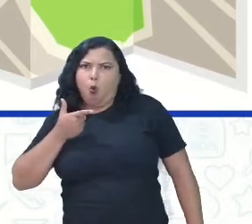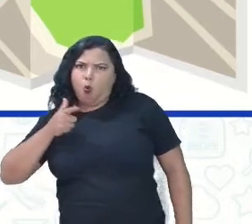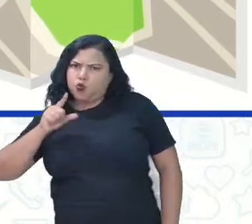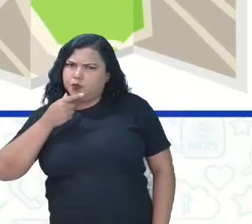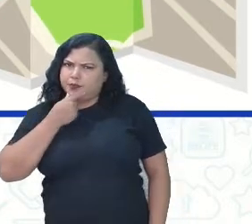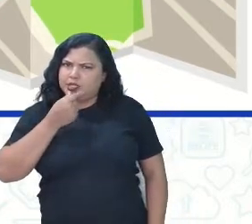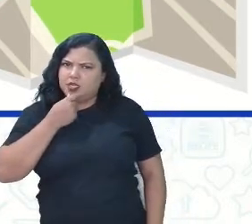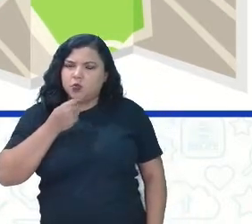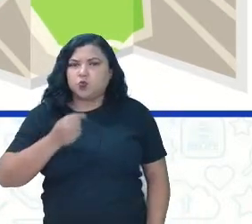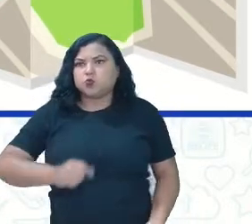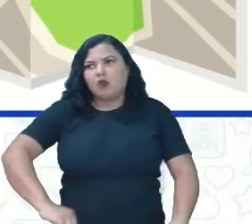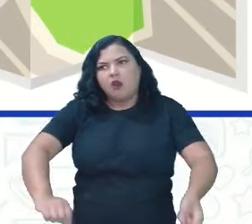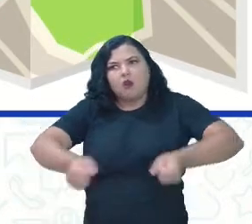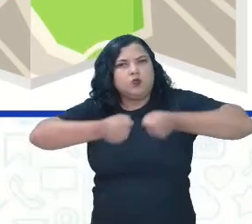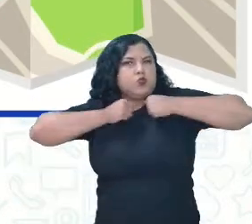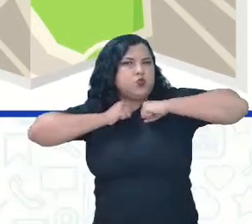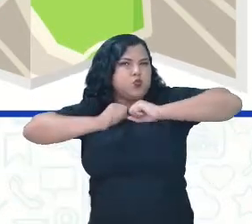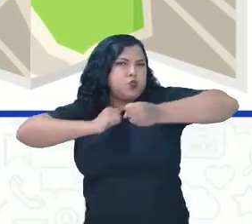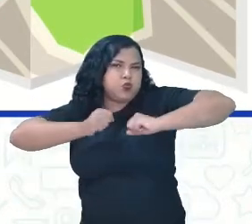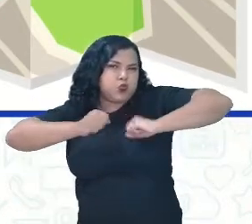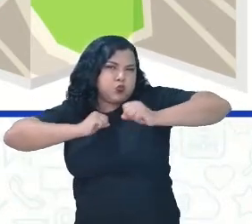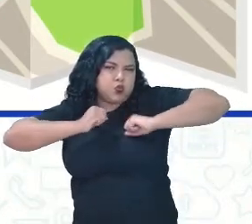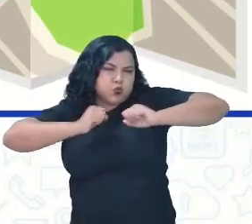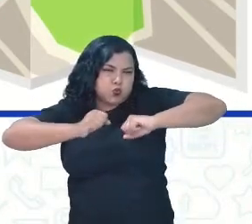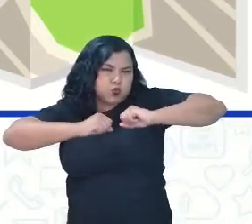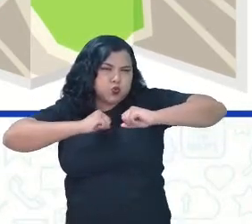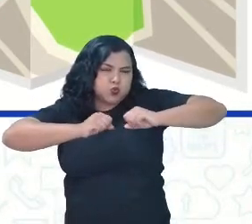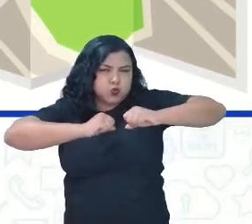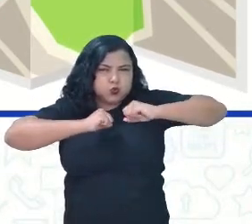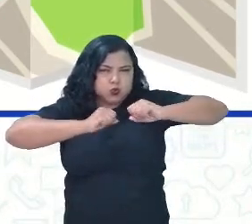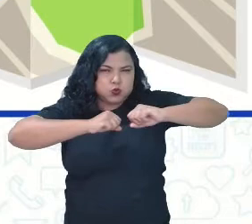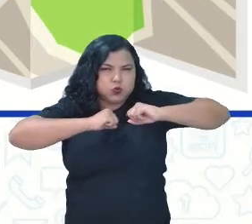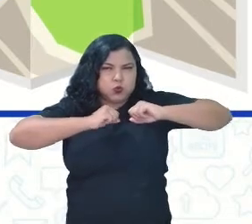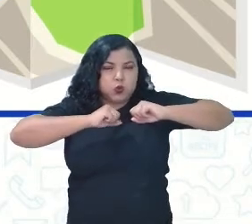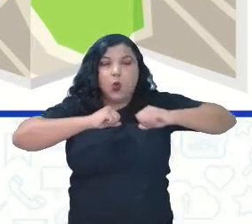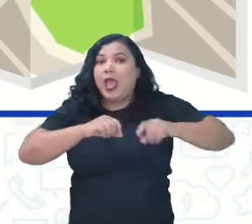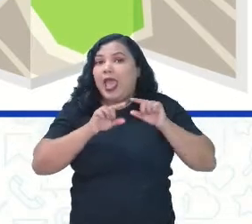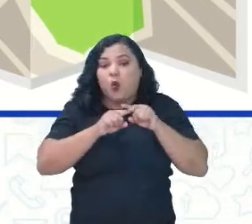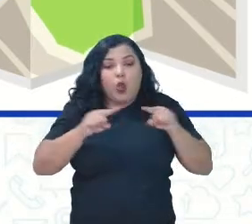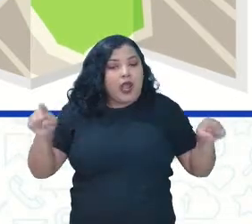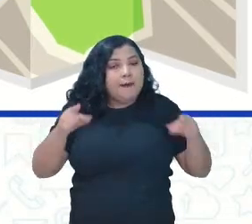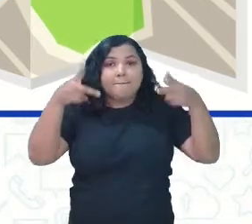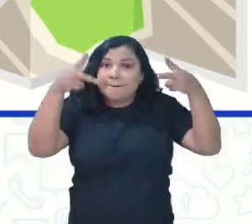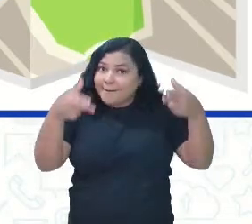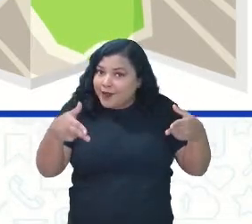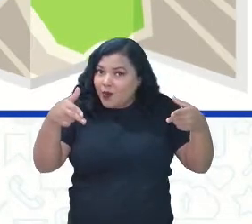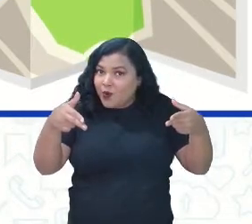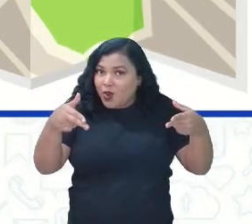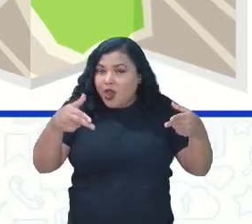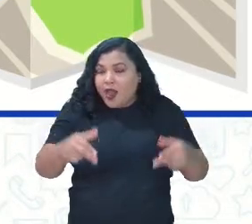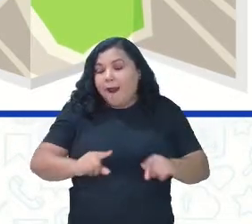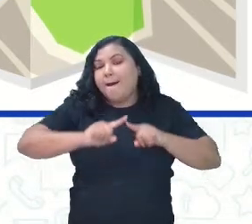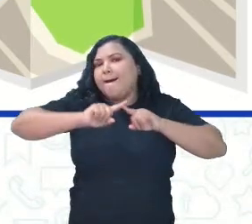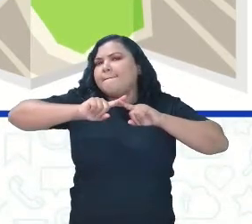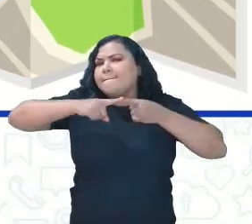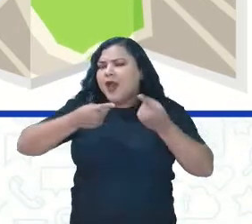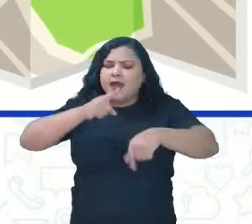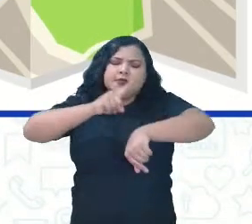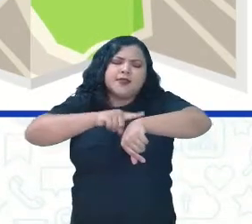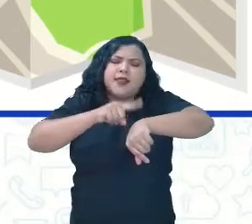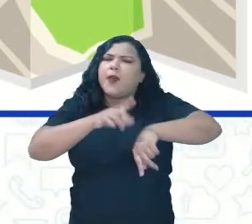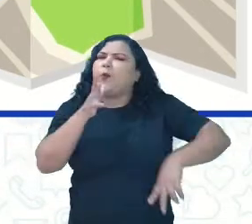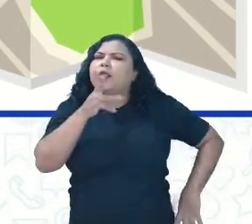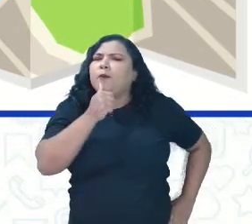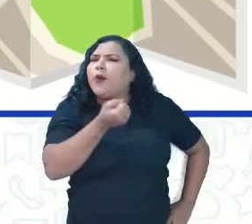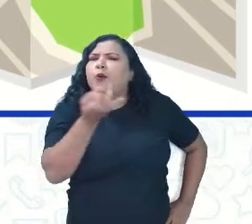outro rapaz vai correndo, tá? Para percorrer a mesma distância. Então, ele vai correndo e